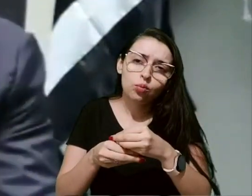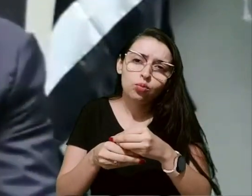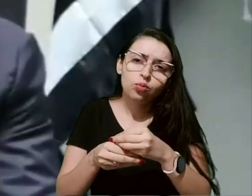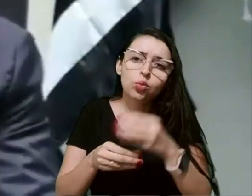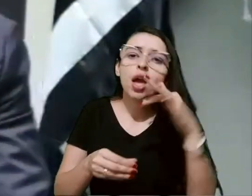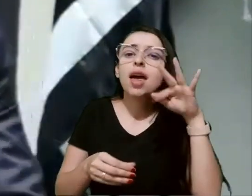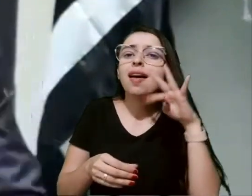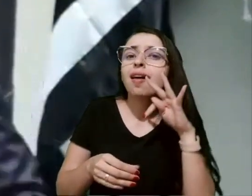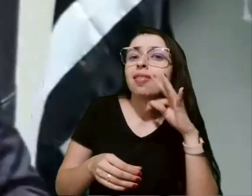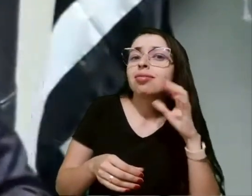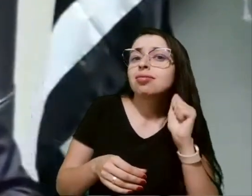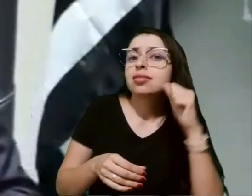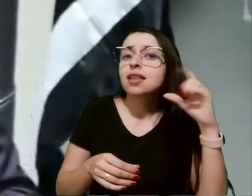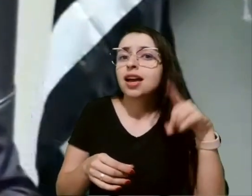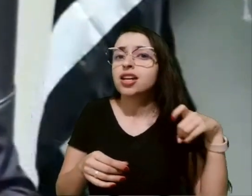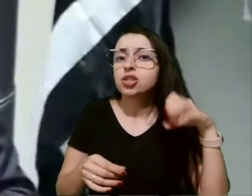encarceramento?",